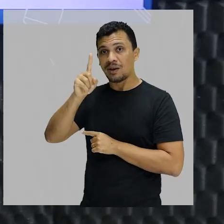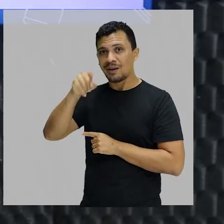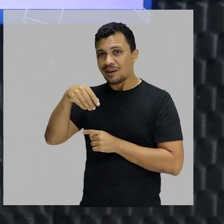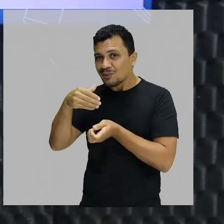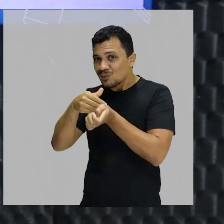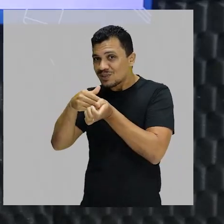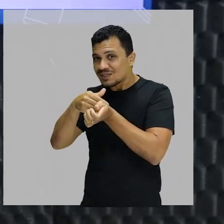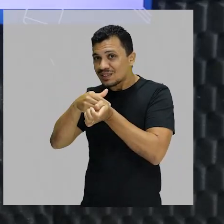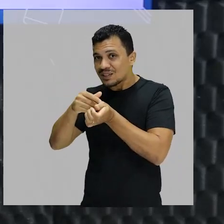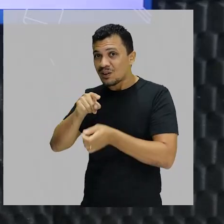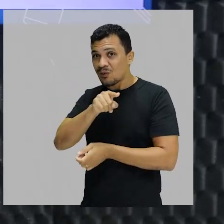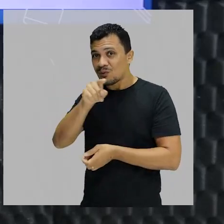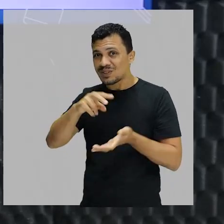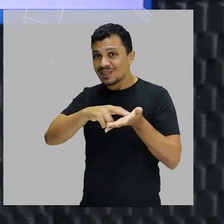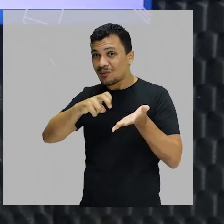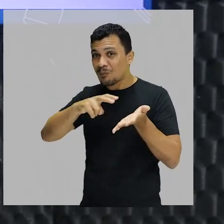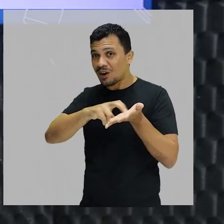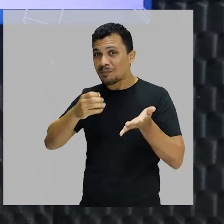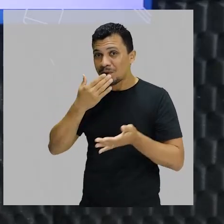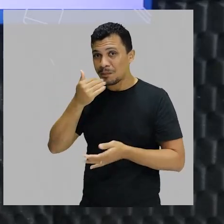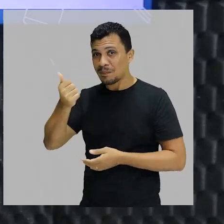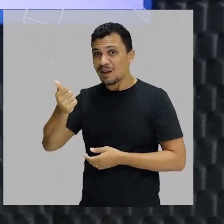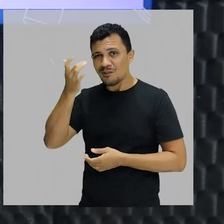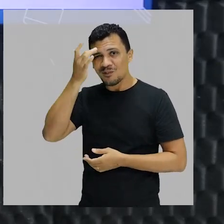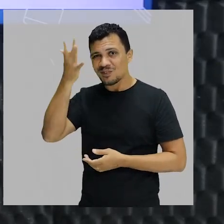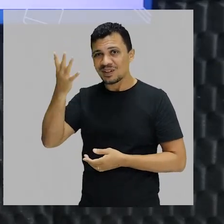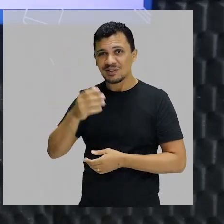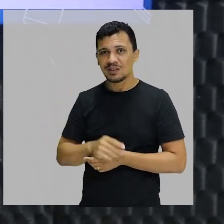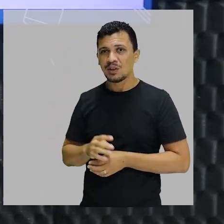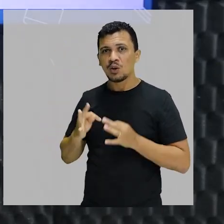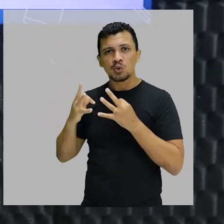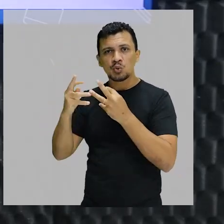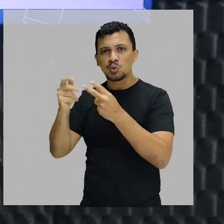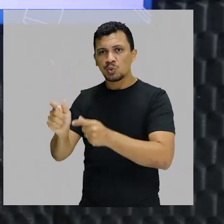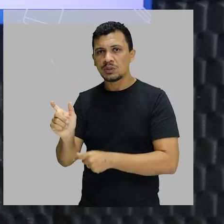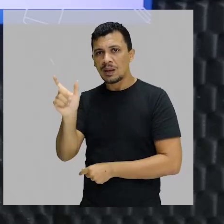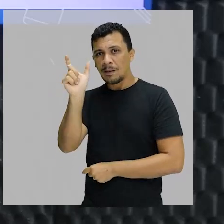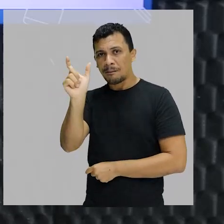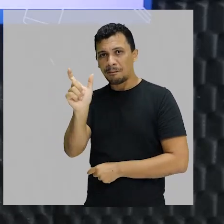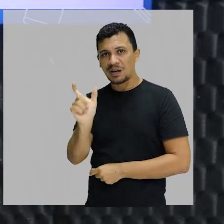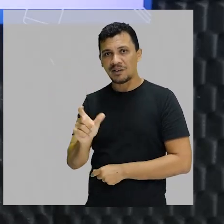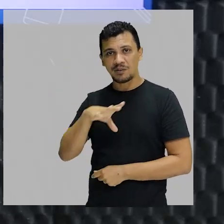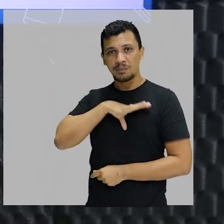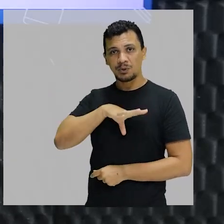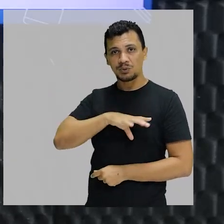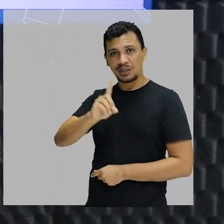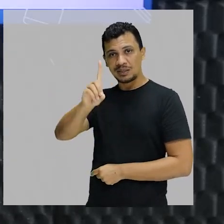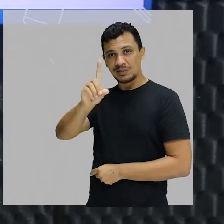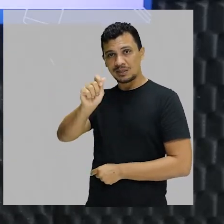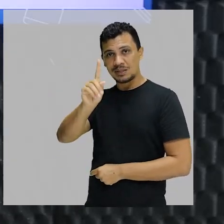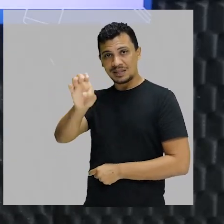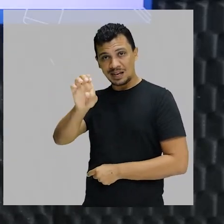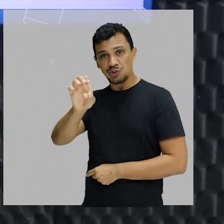você aumentar seu vocabulário e facilitar. Então, todas essas palavras terminadas em dade,